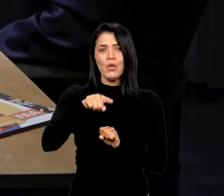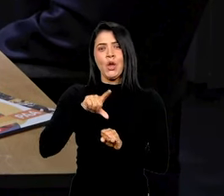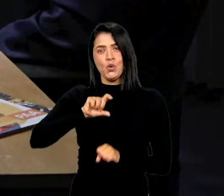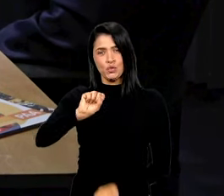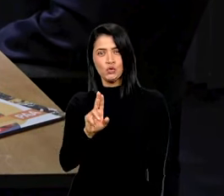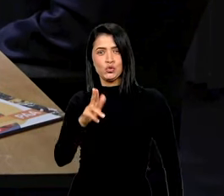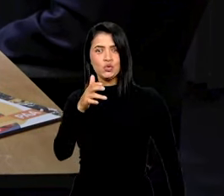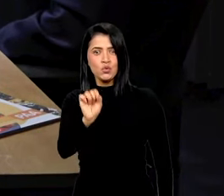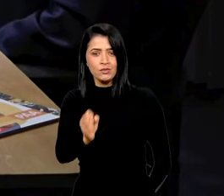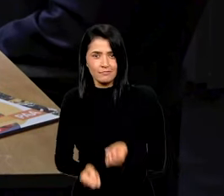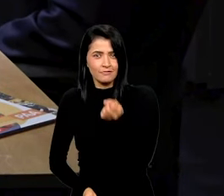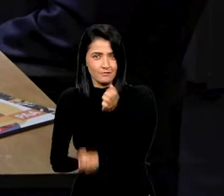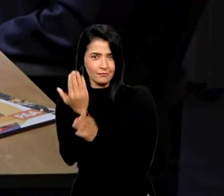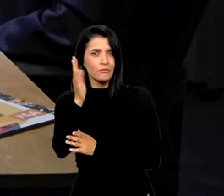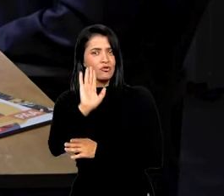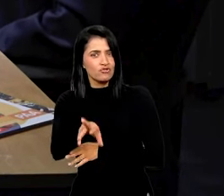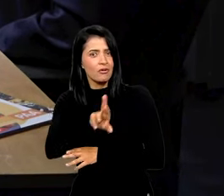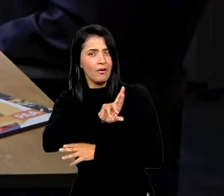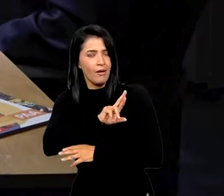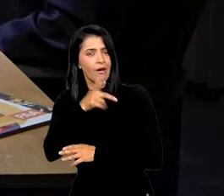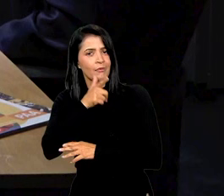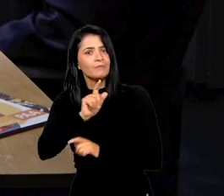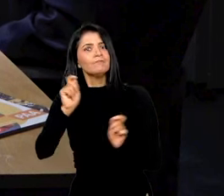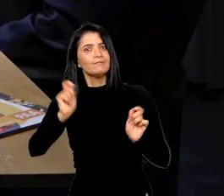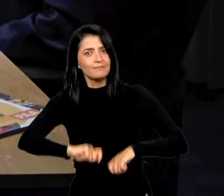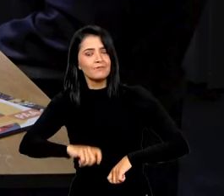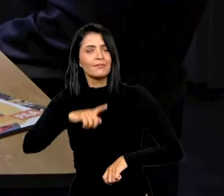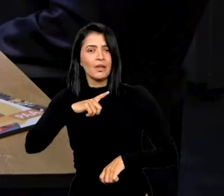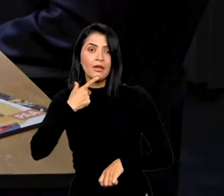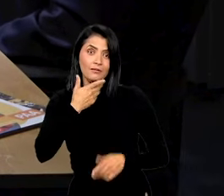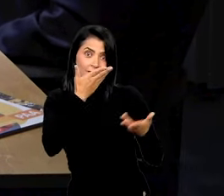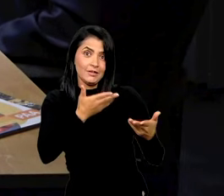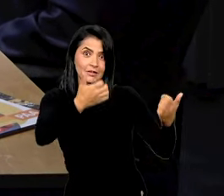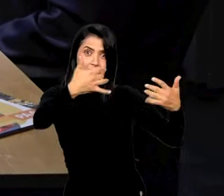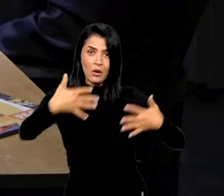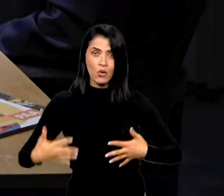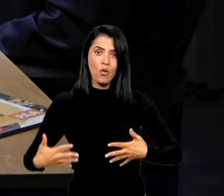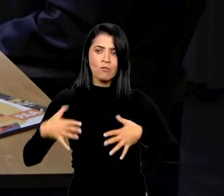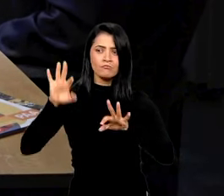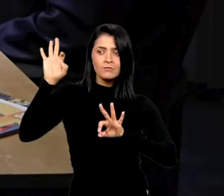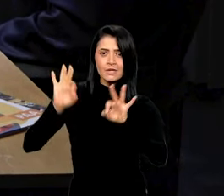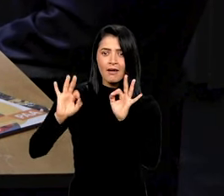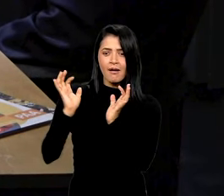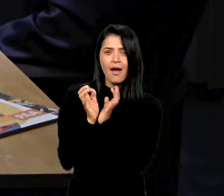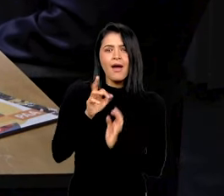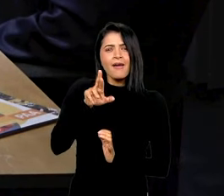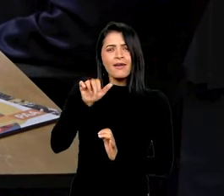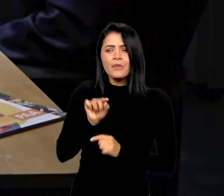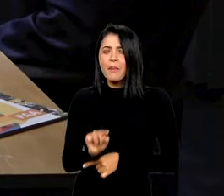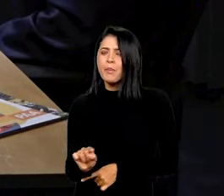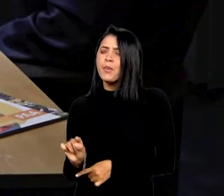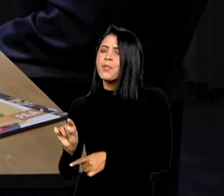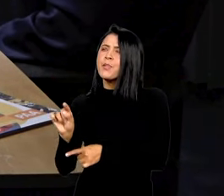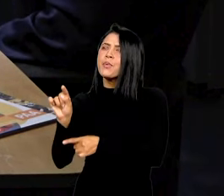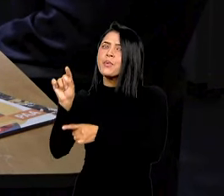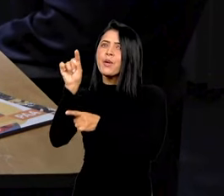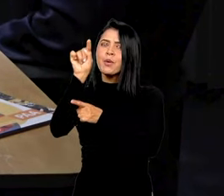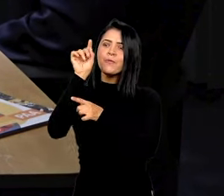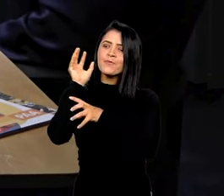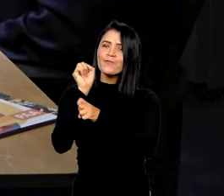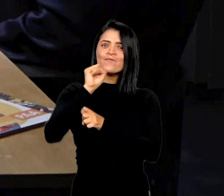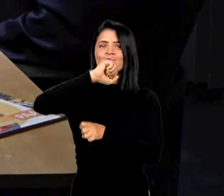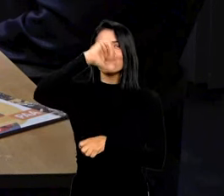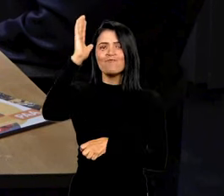temos resultados a colher e, como você disse, uma rede muito robusta, espalhada, capilarizada em praticamente todos os